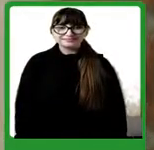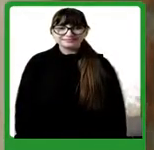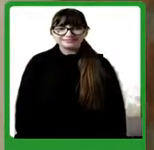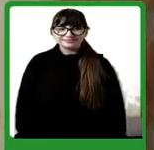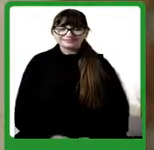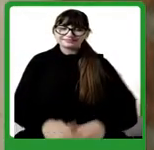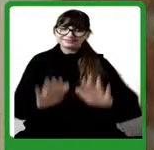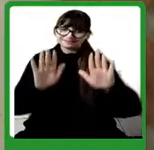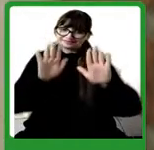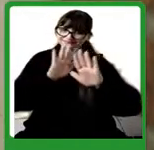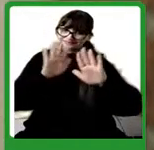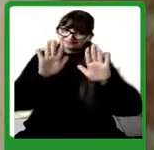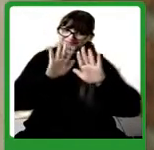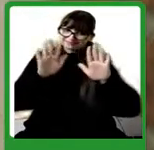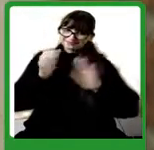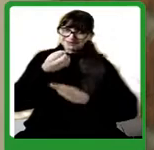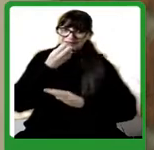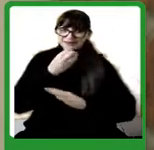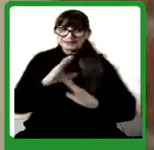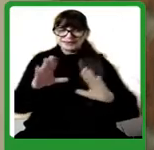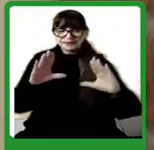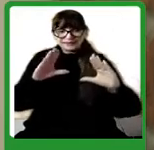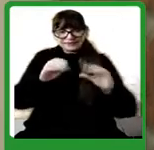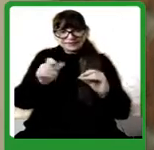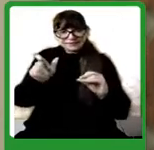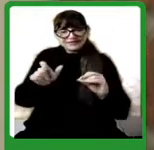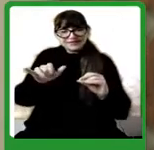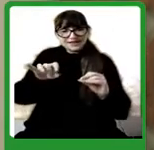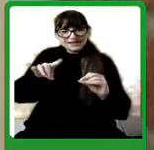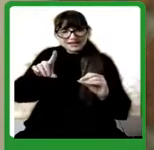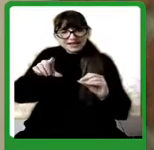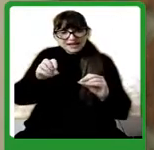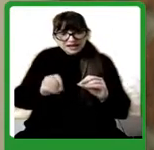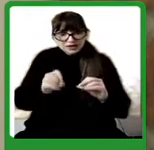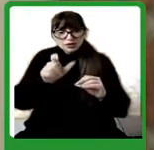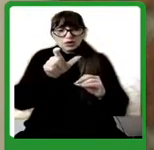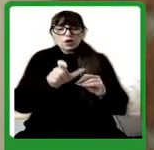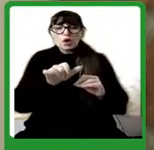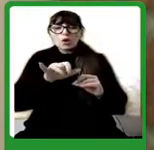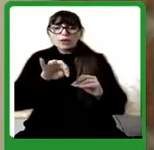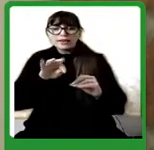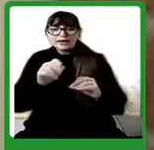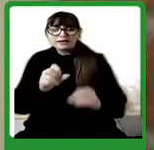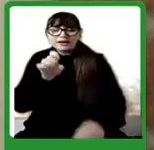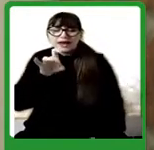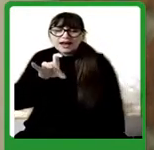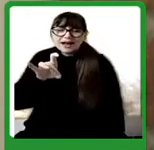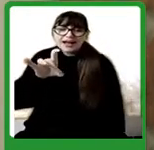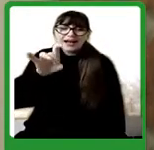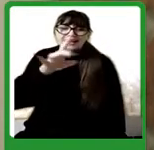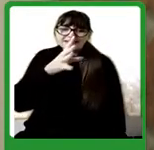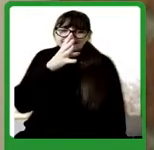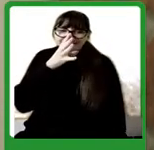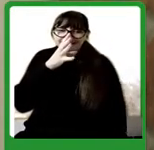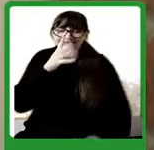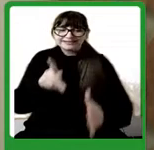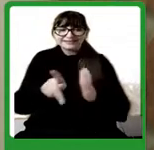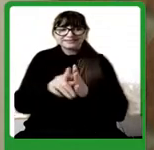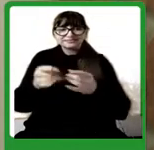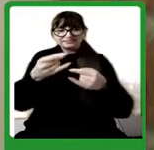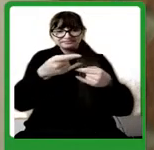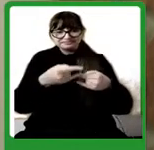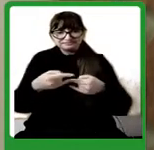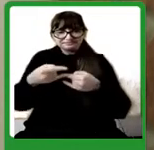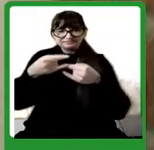Boa noite, Fernando. Boa noite, Rodrigo. Boa noite a todos vocês que nos acompanham pelas plataformas digitais da Sicredi